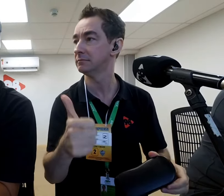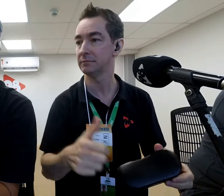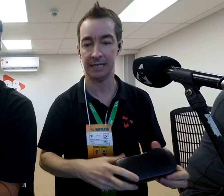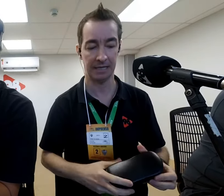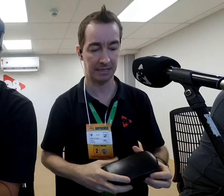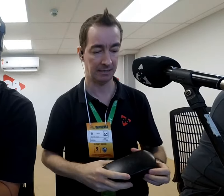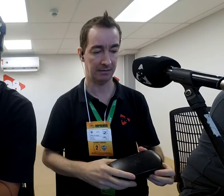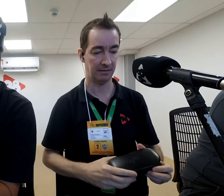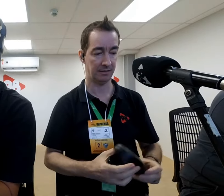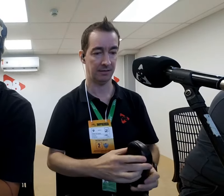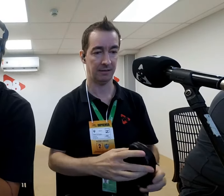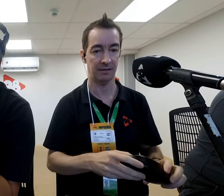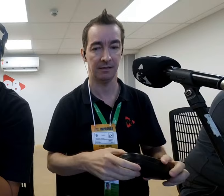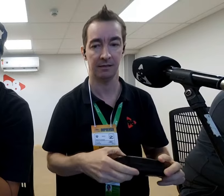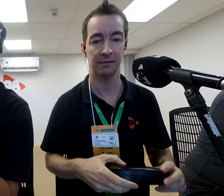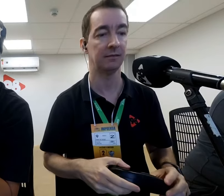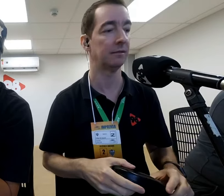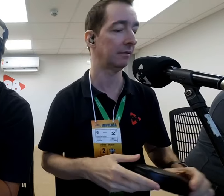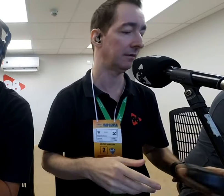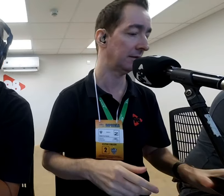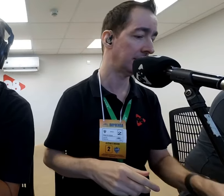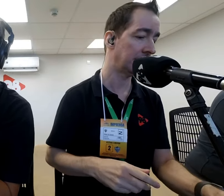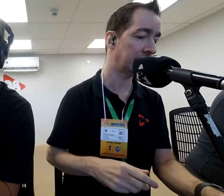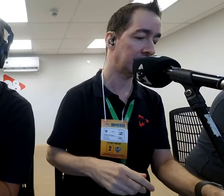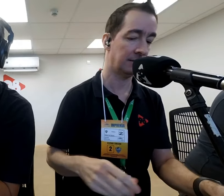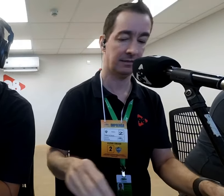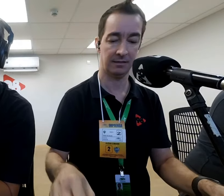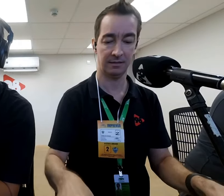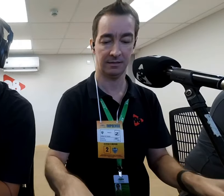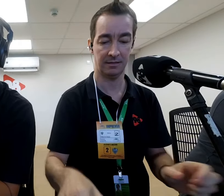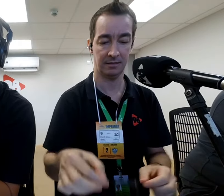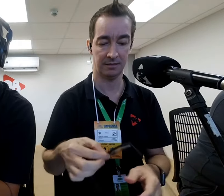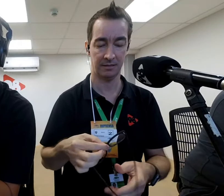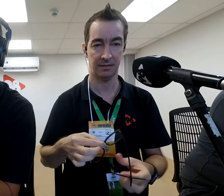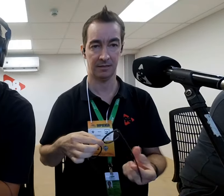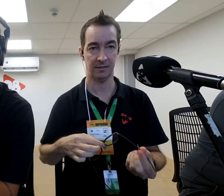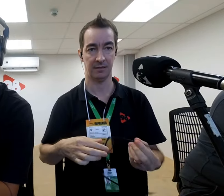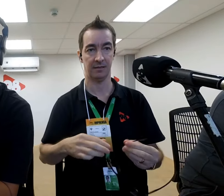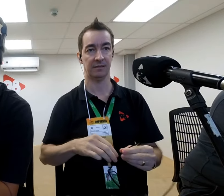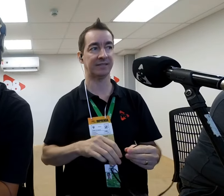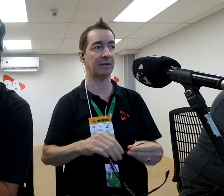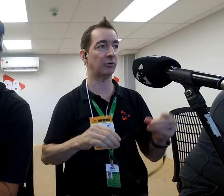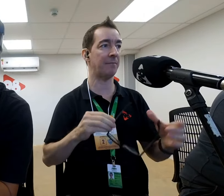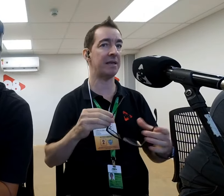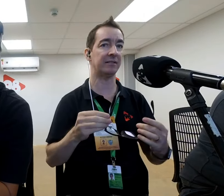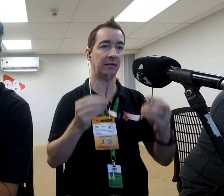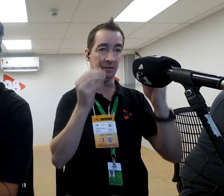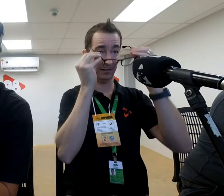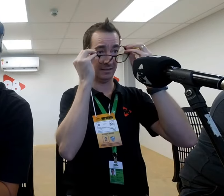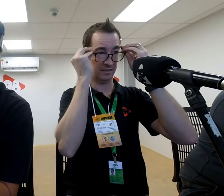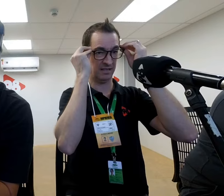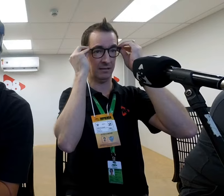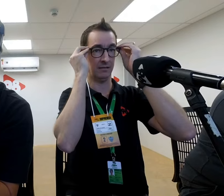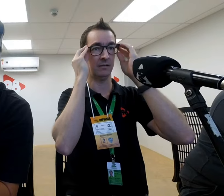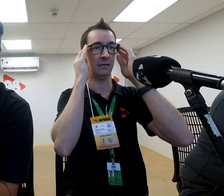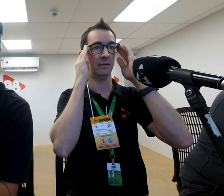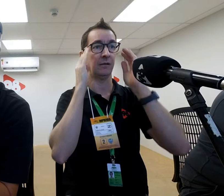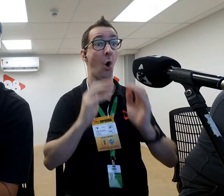mosaico sensacional produzido fatalmente comandado por ele que é o maior especialista Sem dúvida do